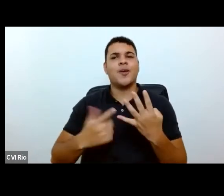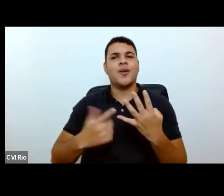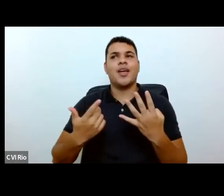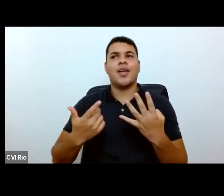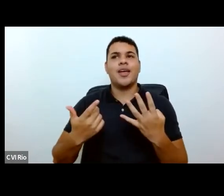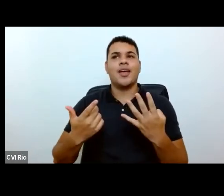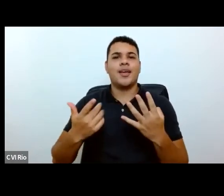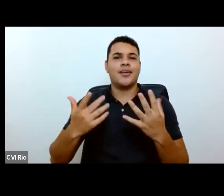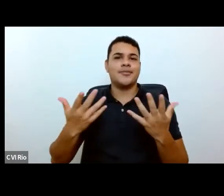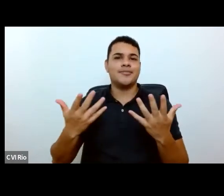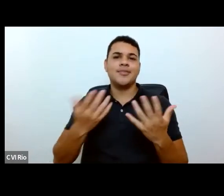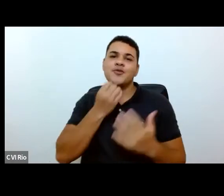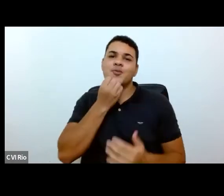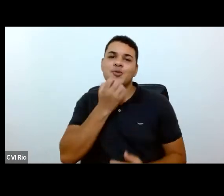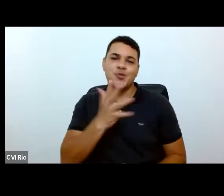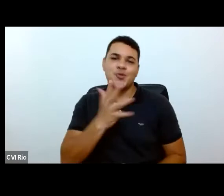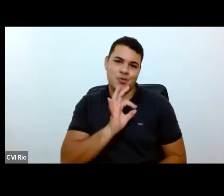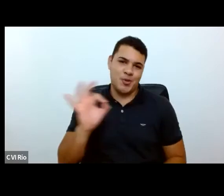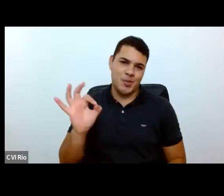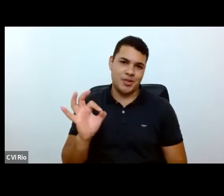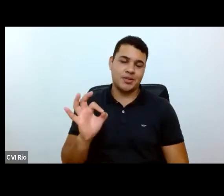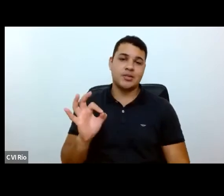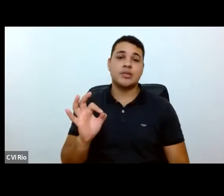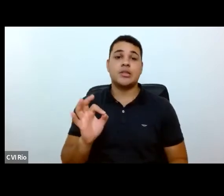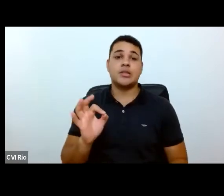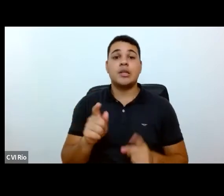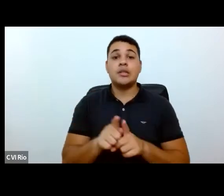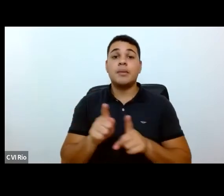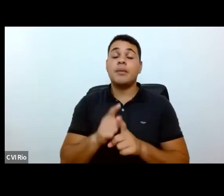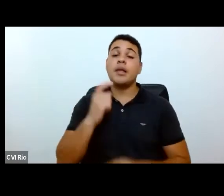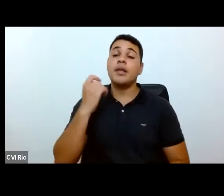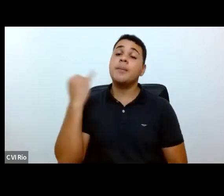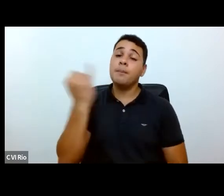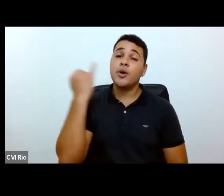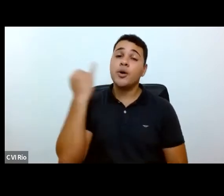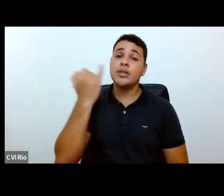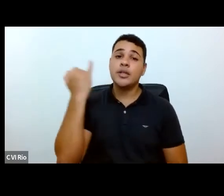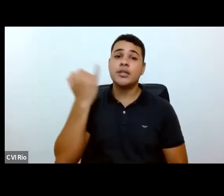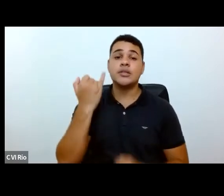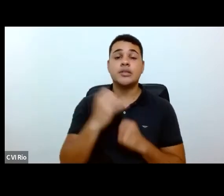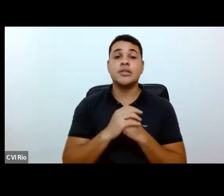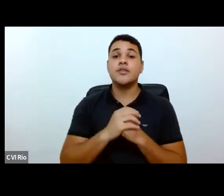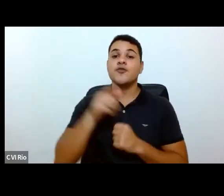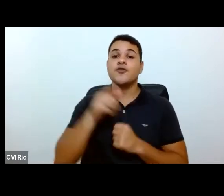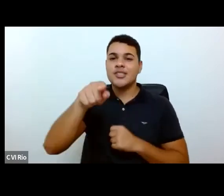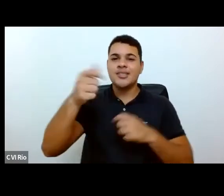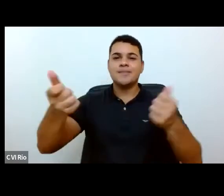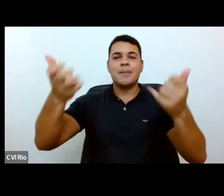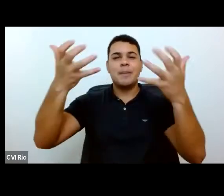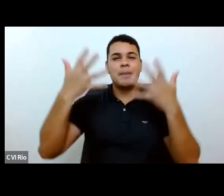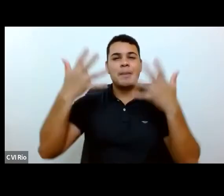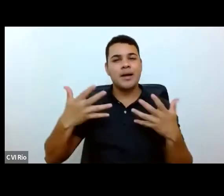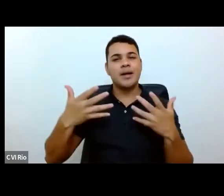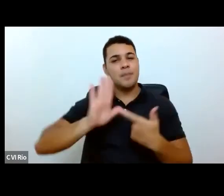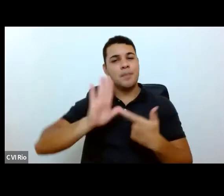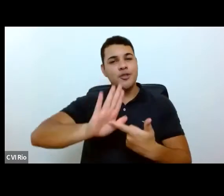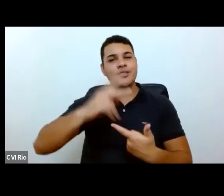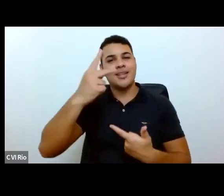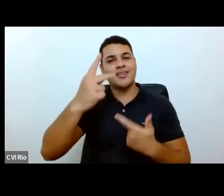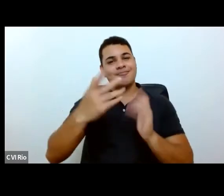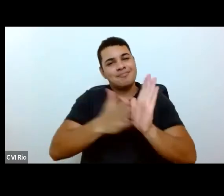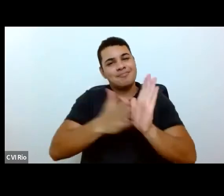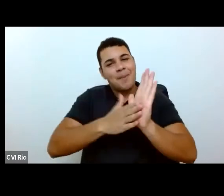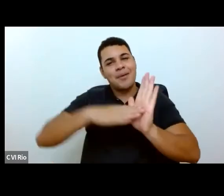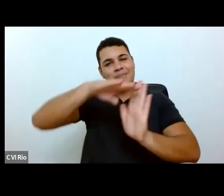enfim. E foi muito importante realmente você trazer todas essas propostas, né,